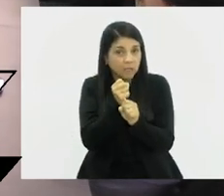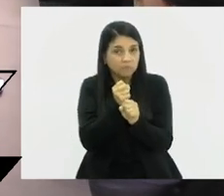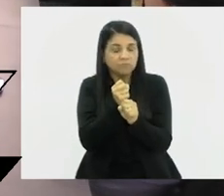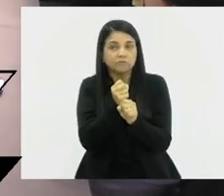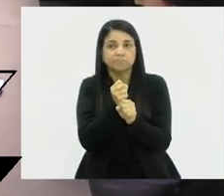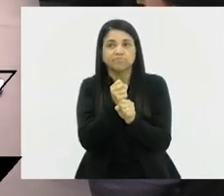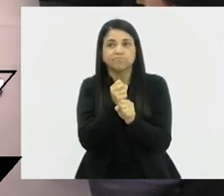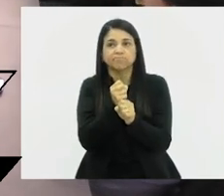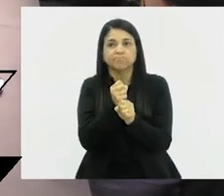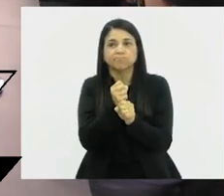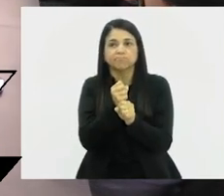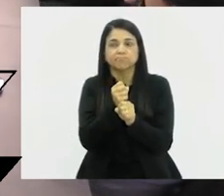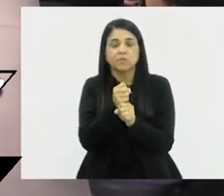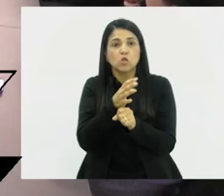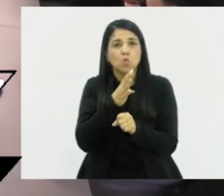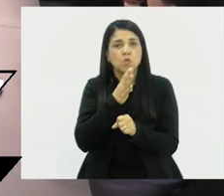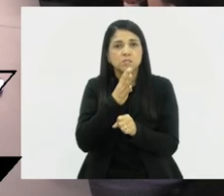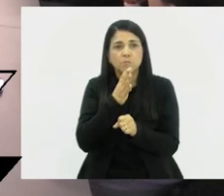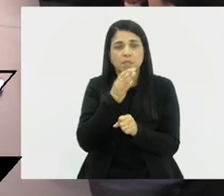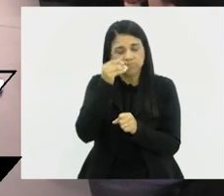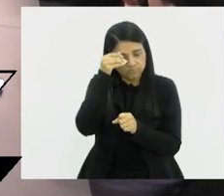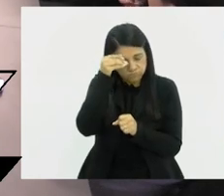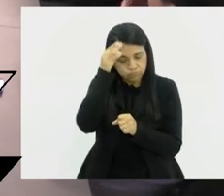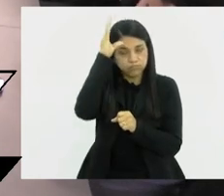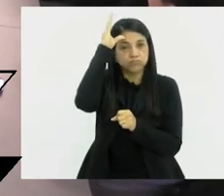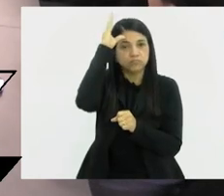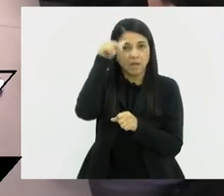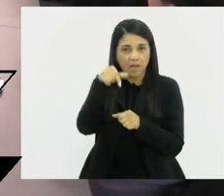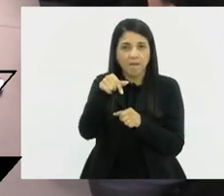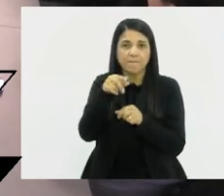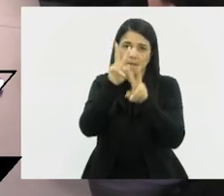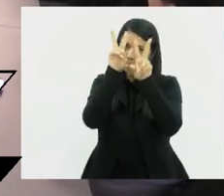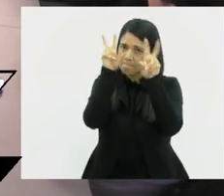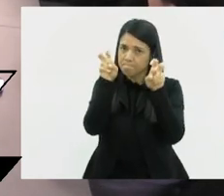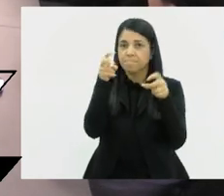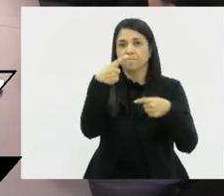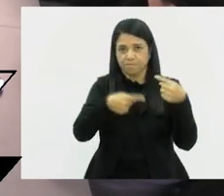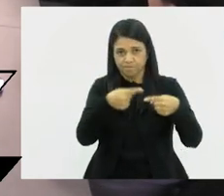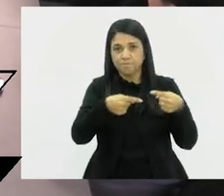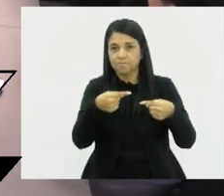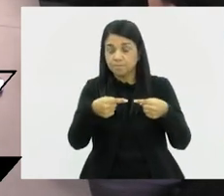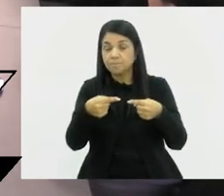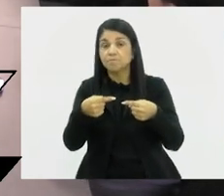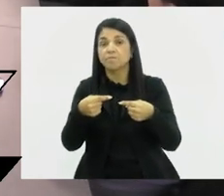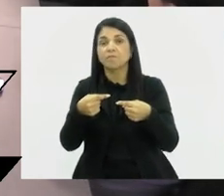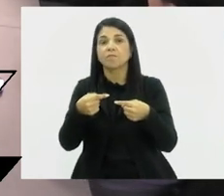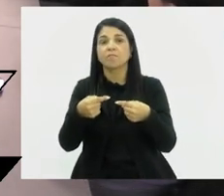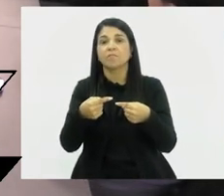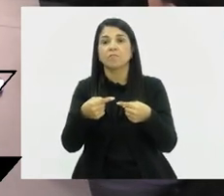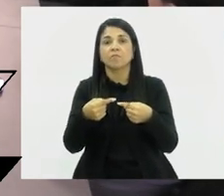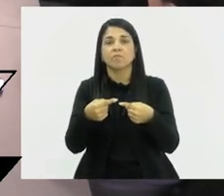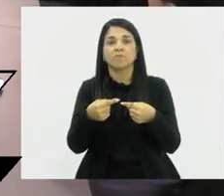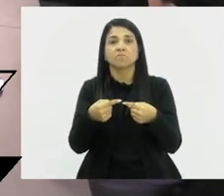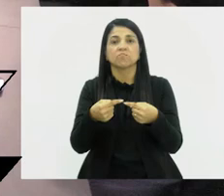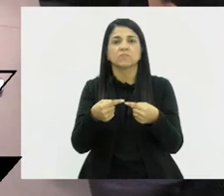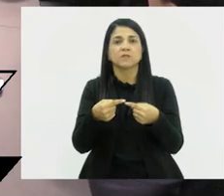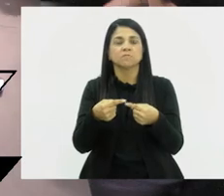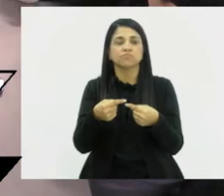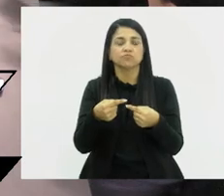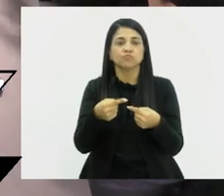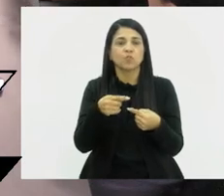adquiri, né, digamos assim, um mínimo de conhecimento para poder falar da causa, e que realmente há um equívoco